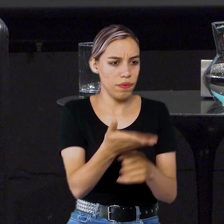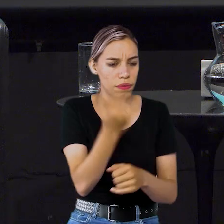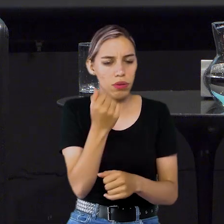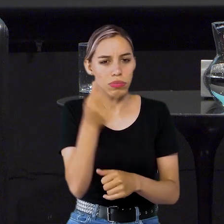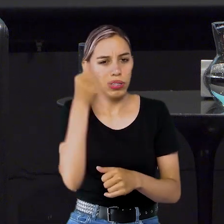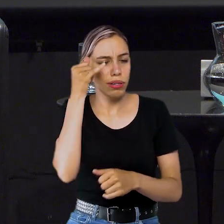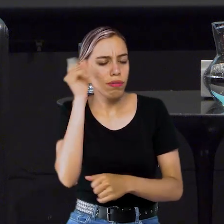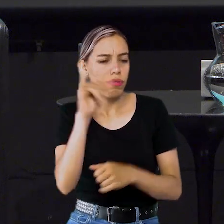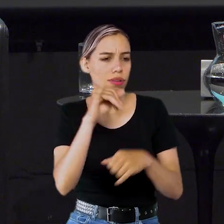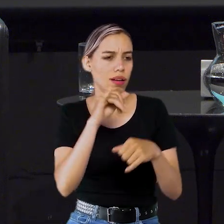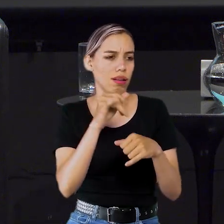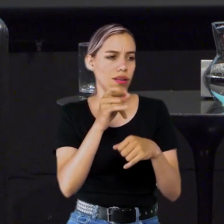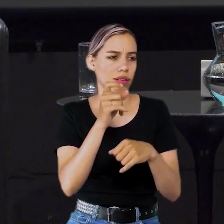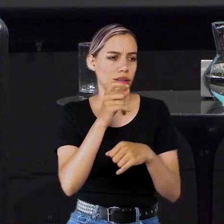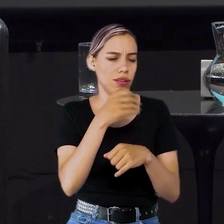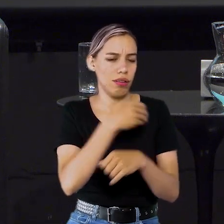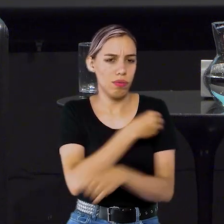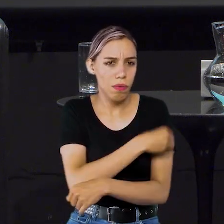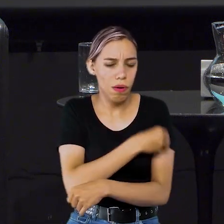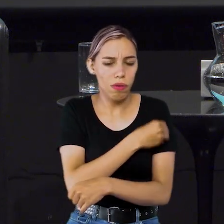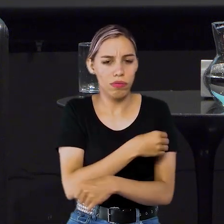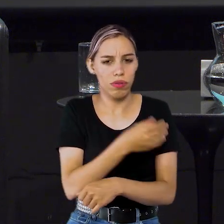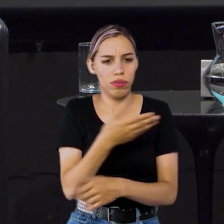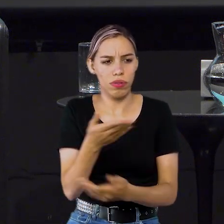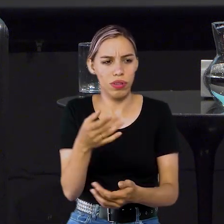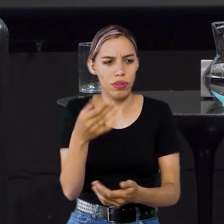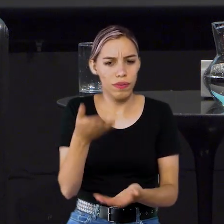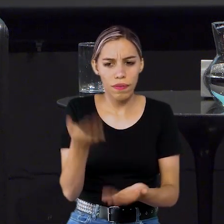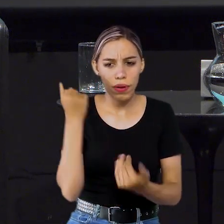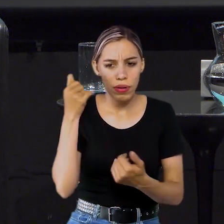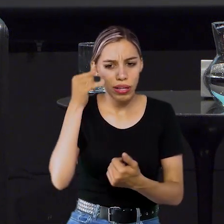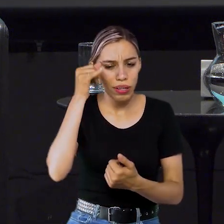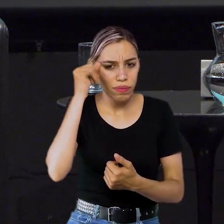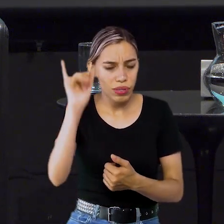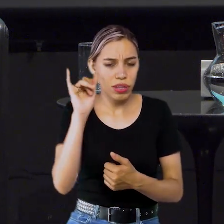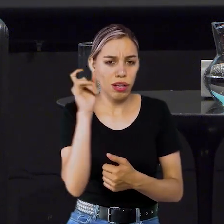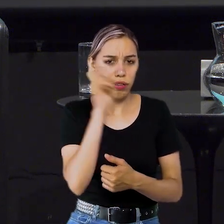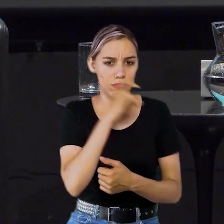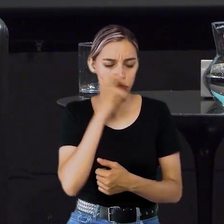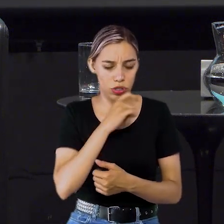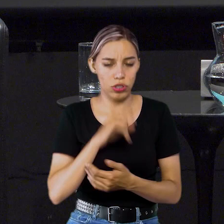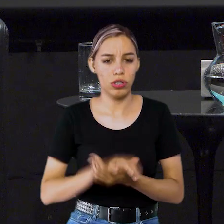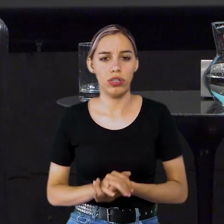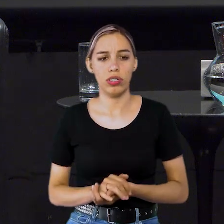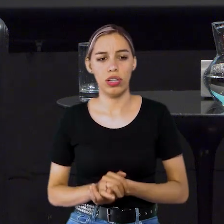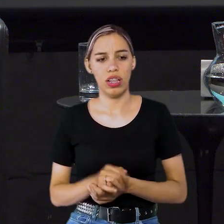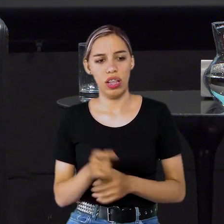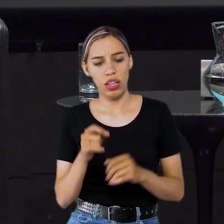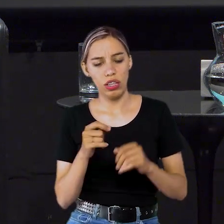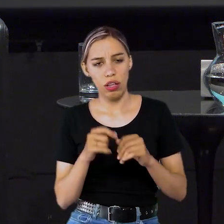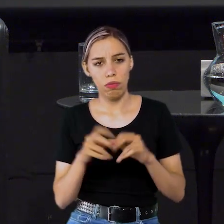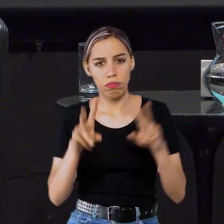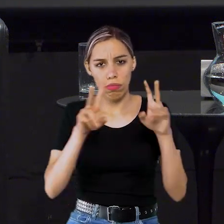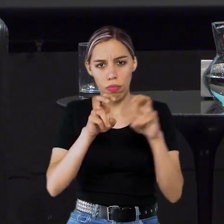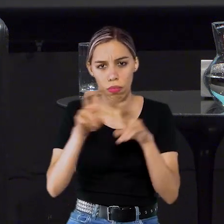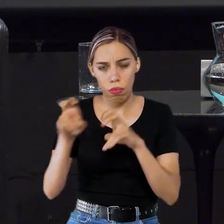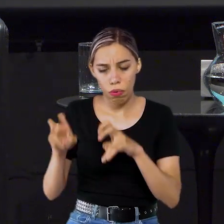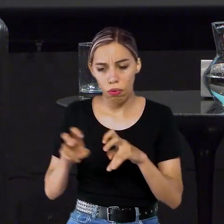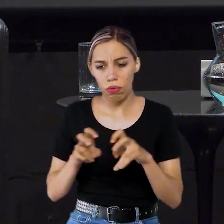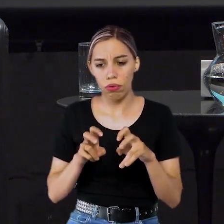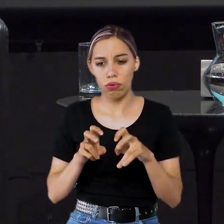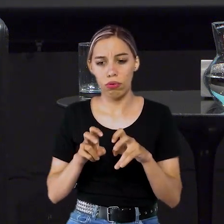alcoolismo. Vamos parar de ficar mentindo para a gente mesmo. Então, esse assunto ele é profundo e daria longas e